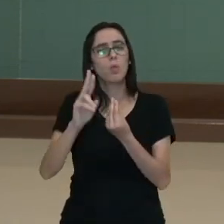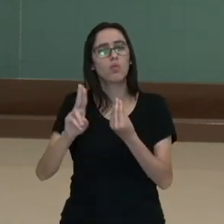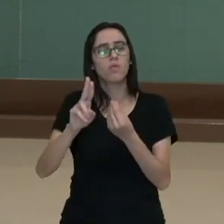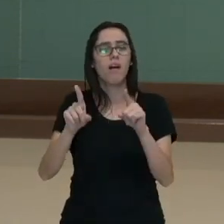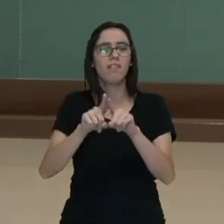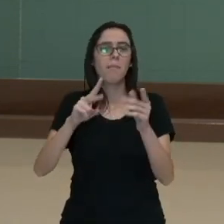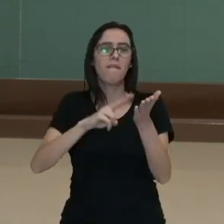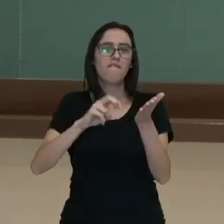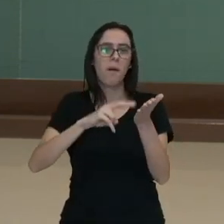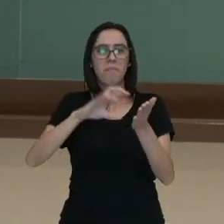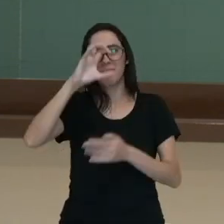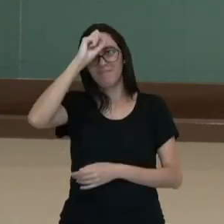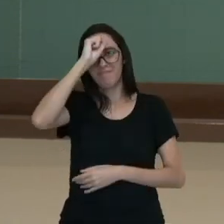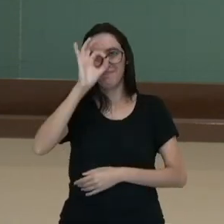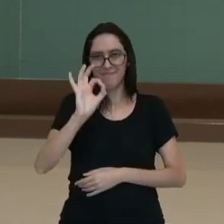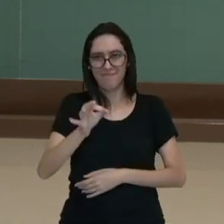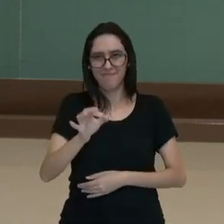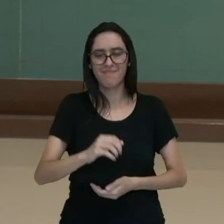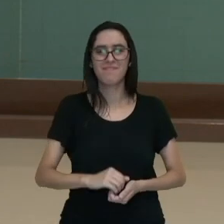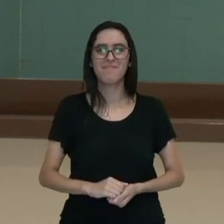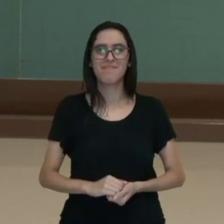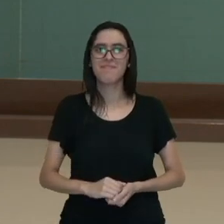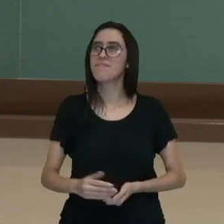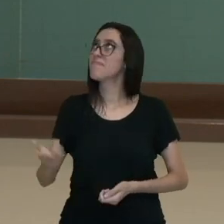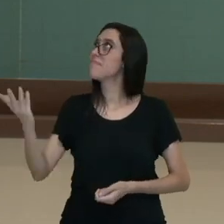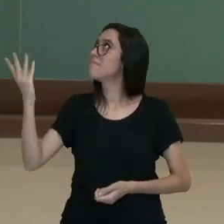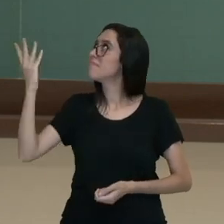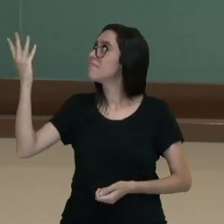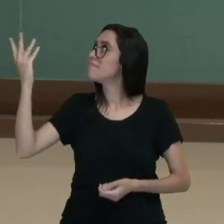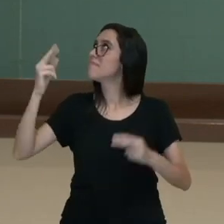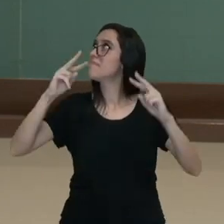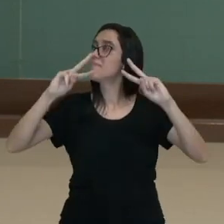sobre a temática. Aqui nós temos as